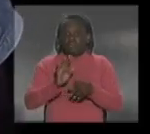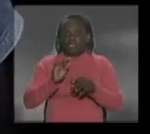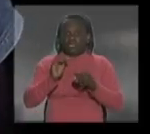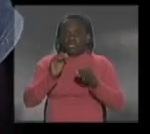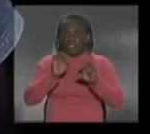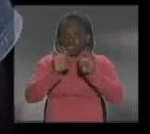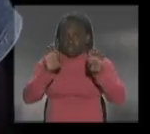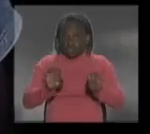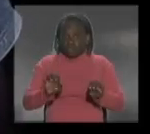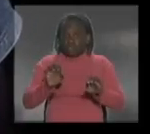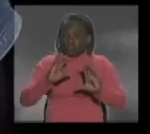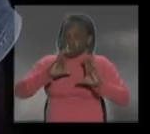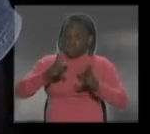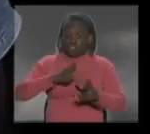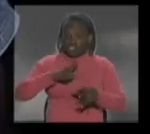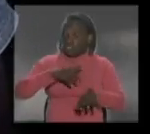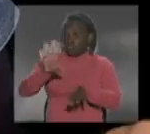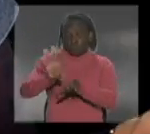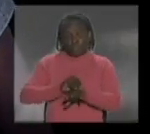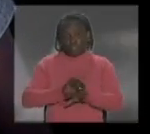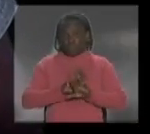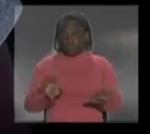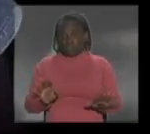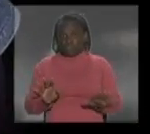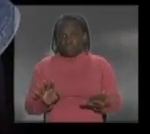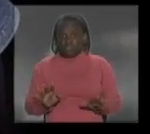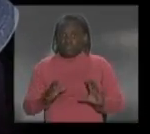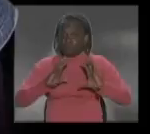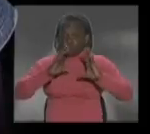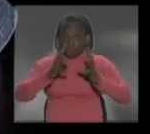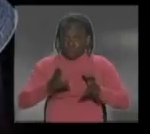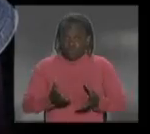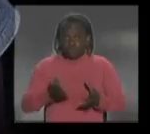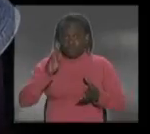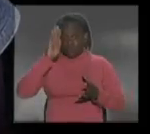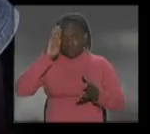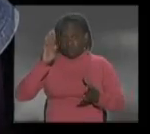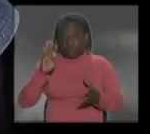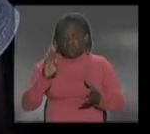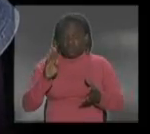que está nesse mundo que a gente vive, né? É um mundo